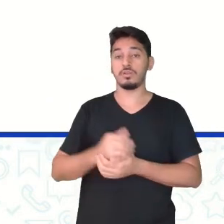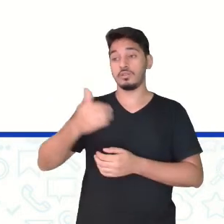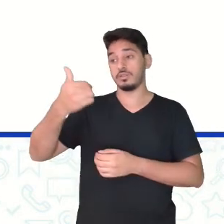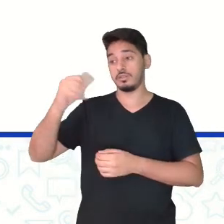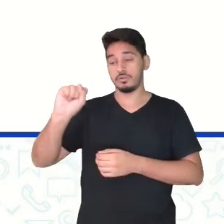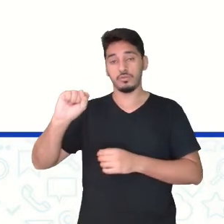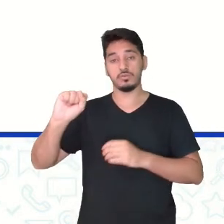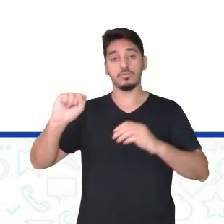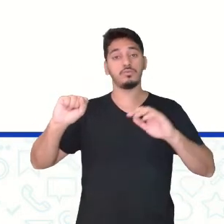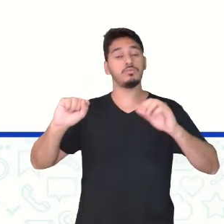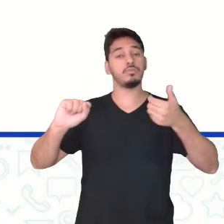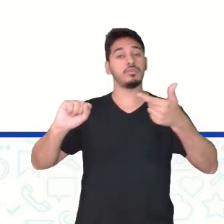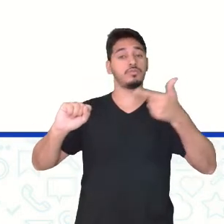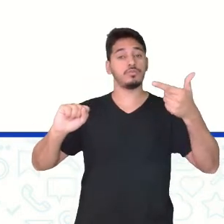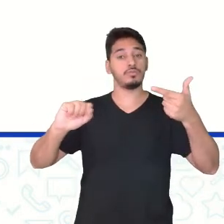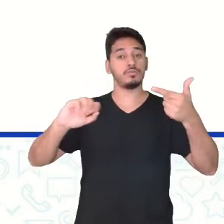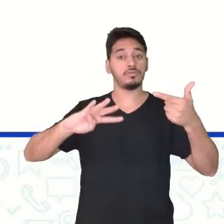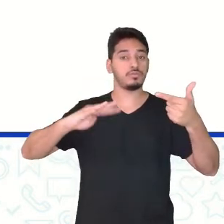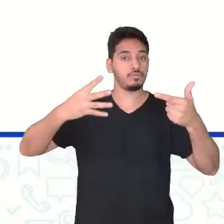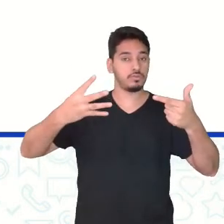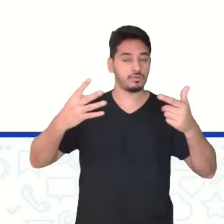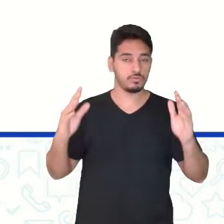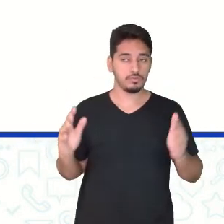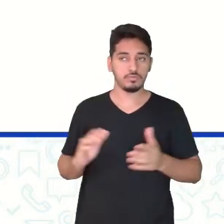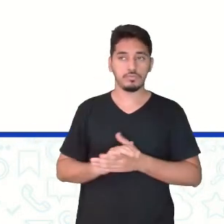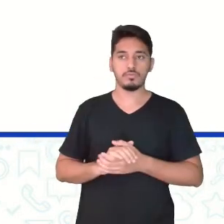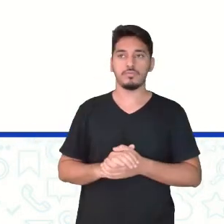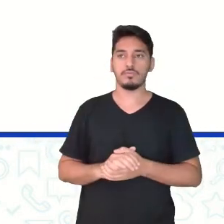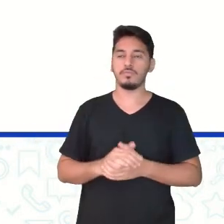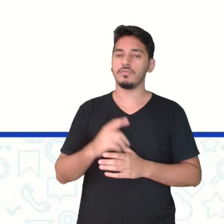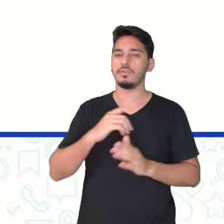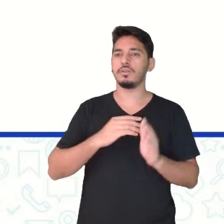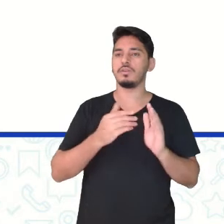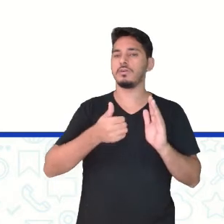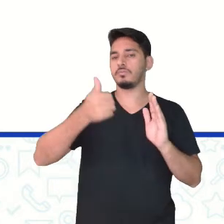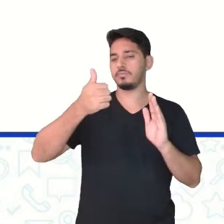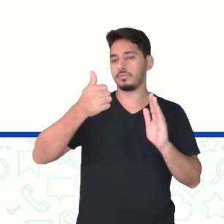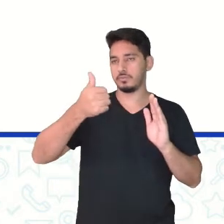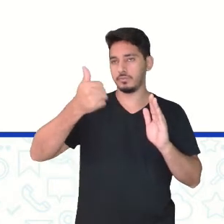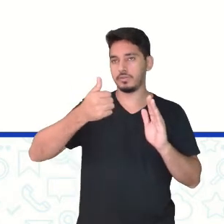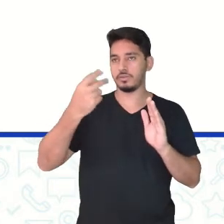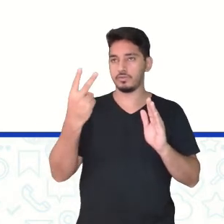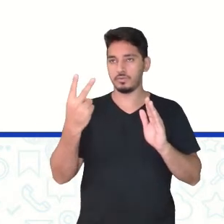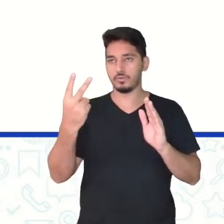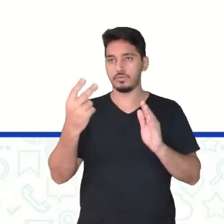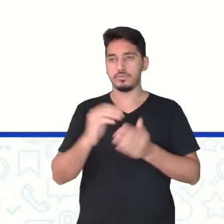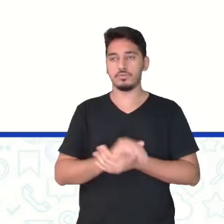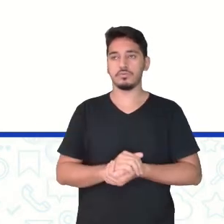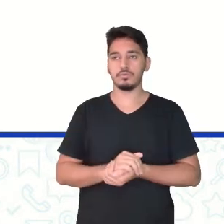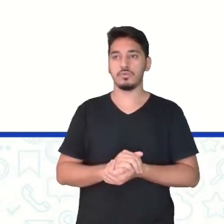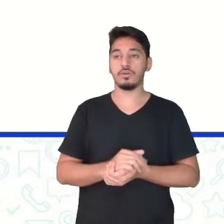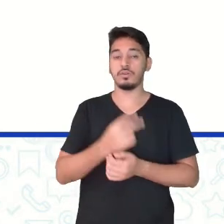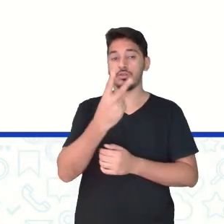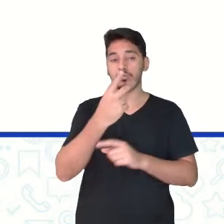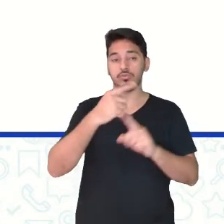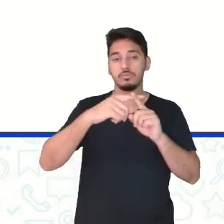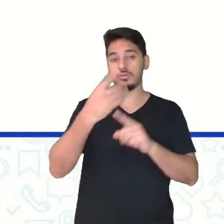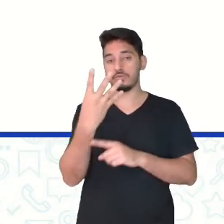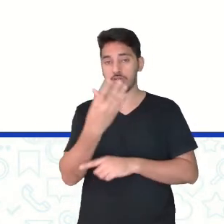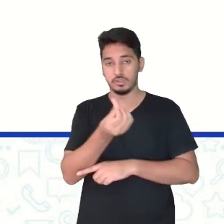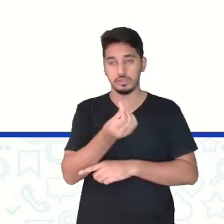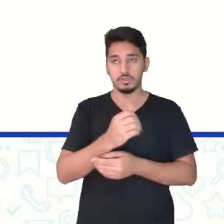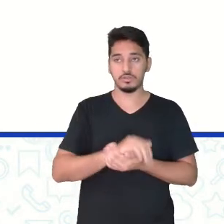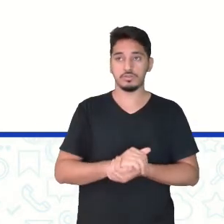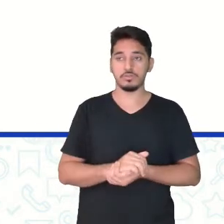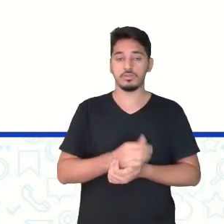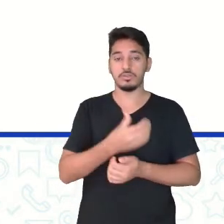para 22 aumentou 4. Então, por isso que eu pego, ó, a primeira tinha 2, a segunda é 2 mais 4 dá 6,